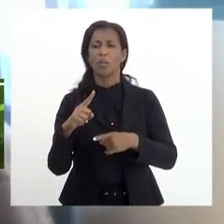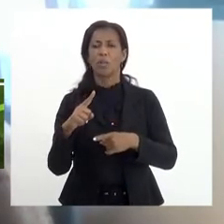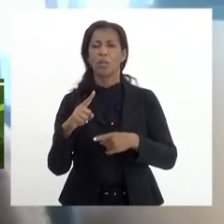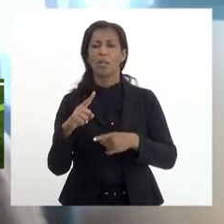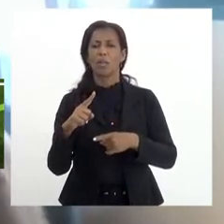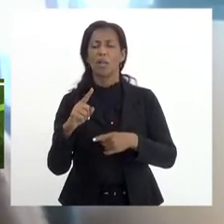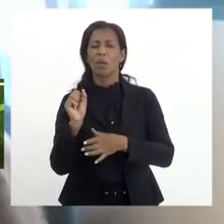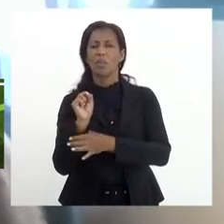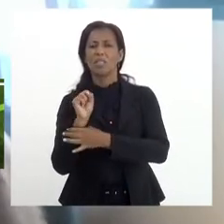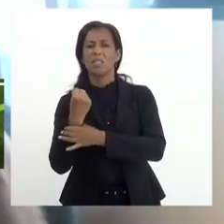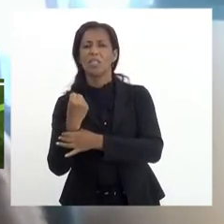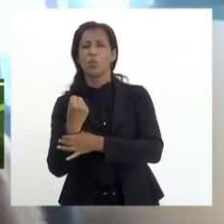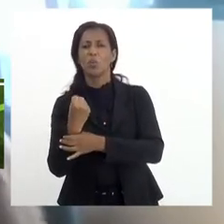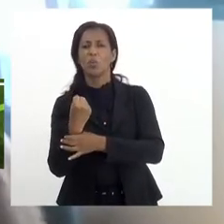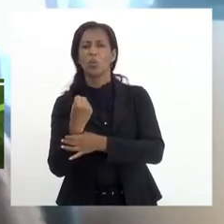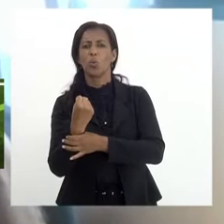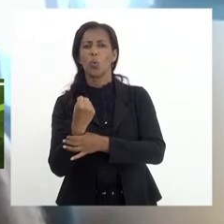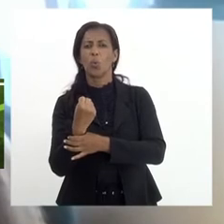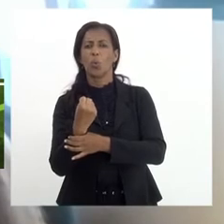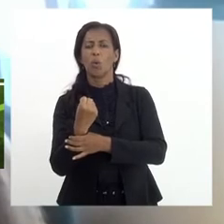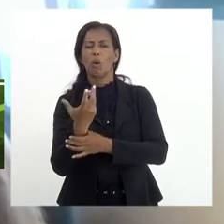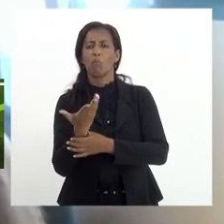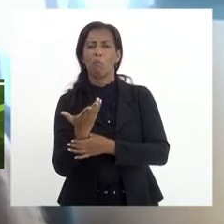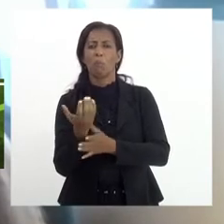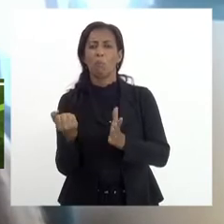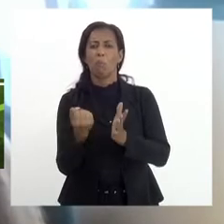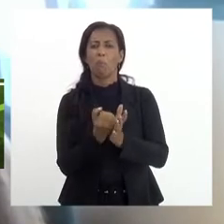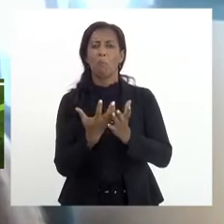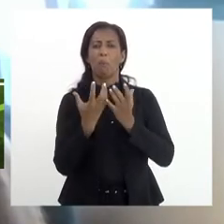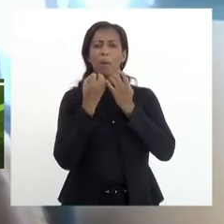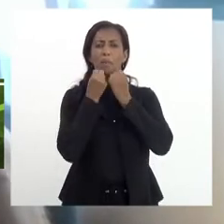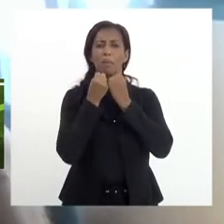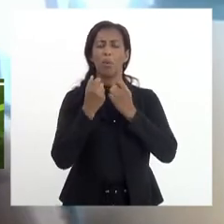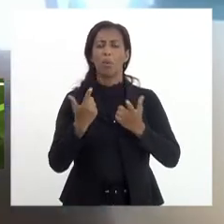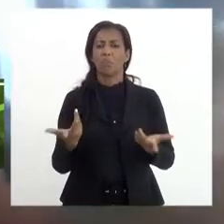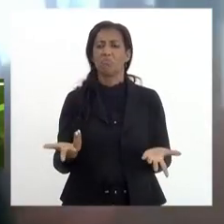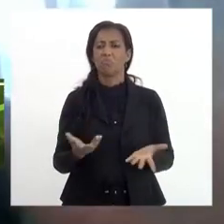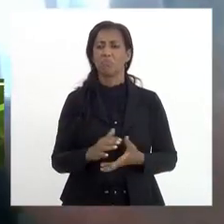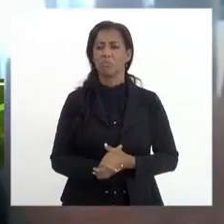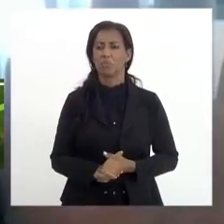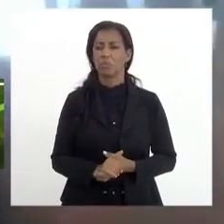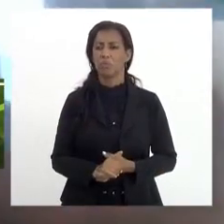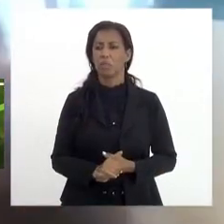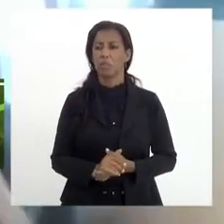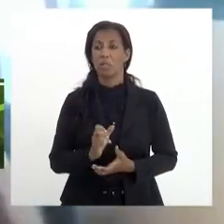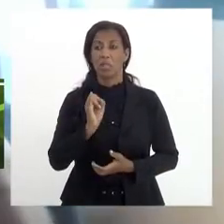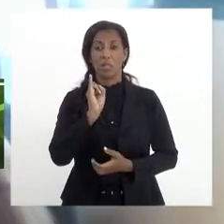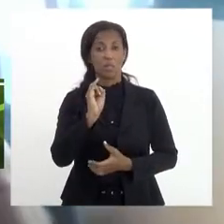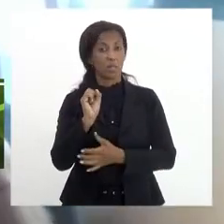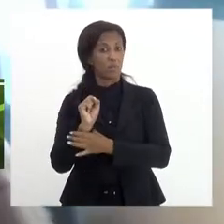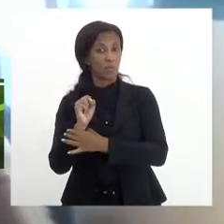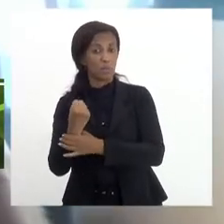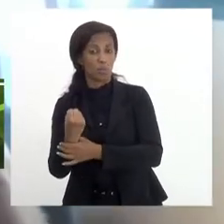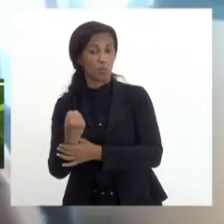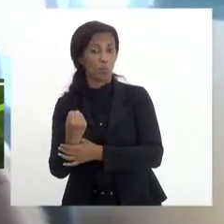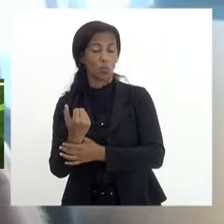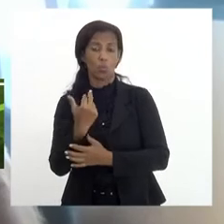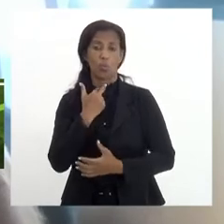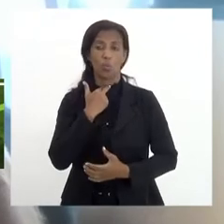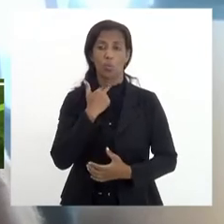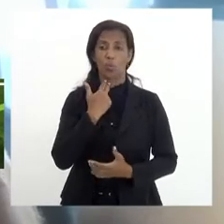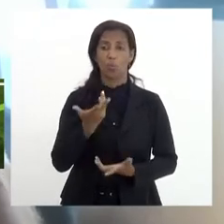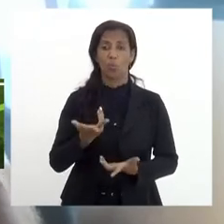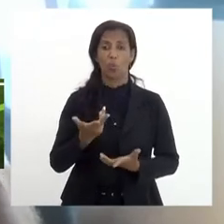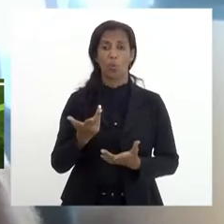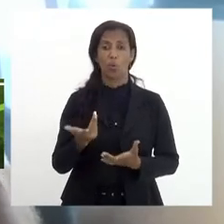seguro? Não deixa de ser. Não deixa de ser. Se for seguro, a gente não pode legislar.